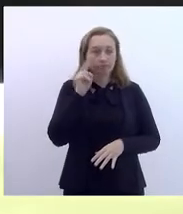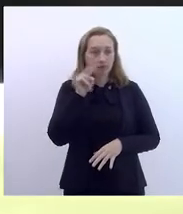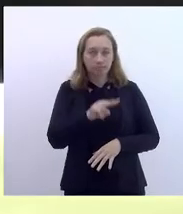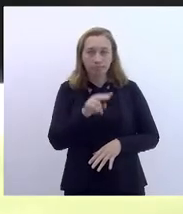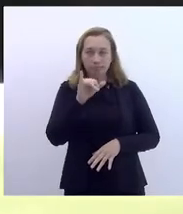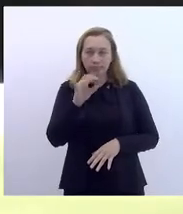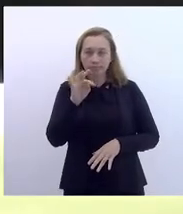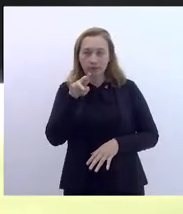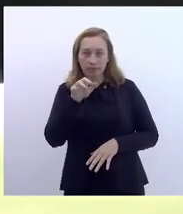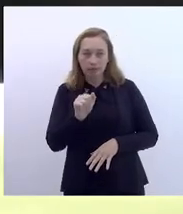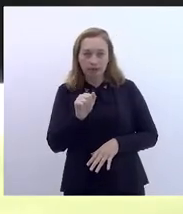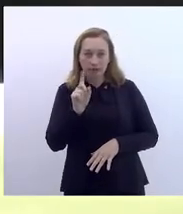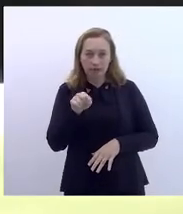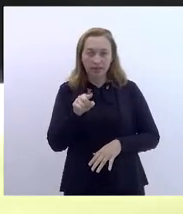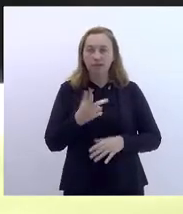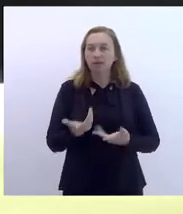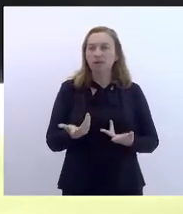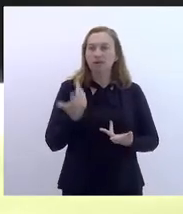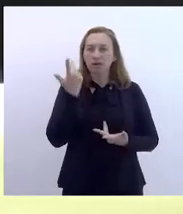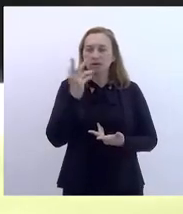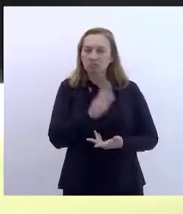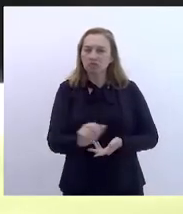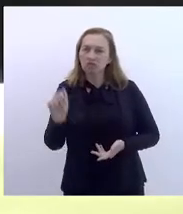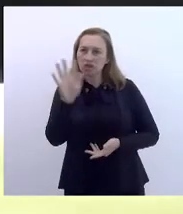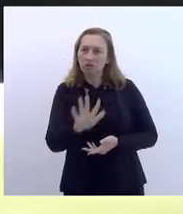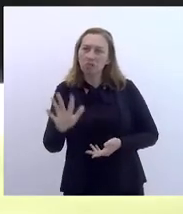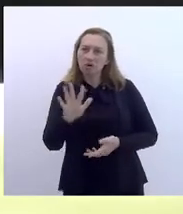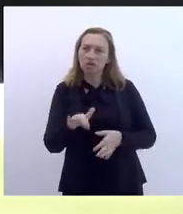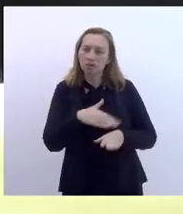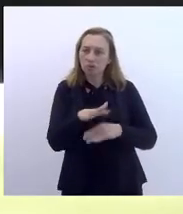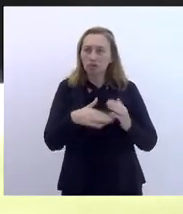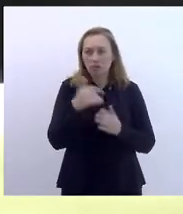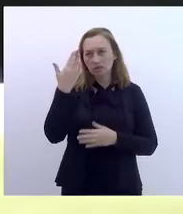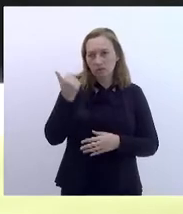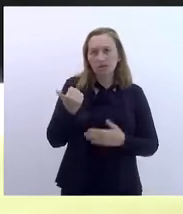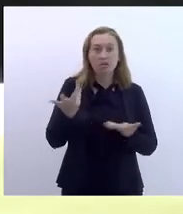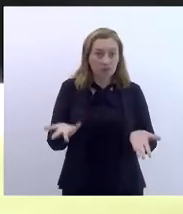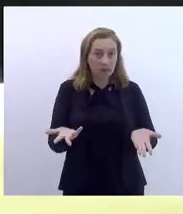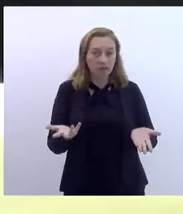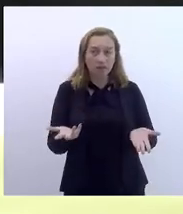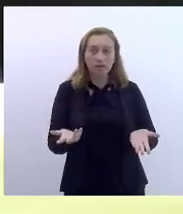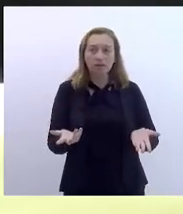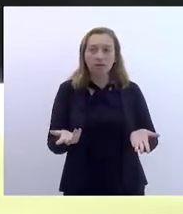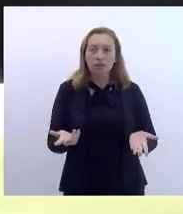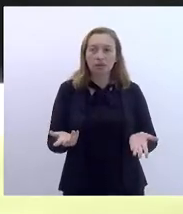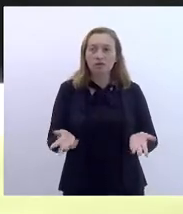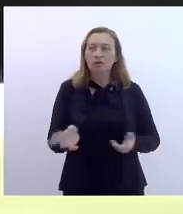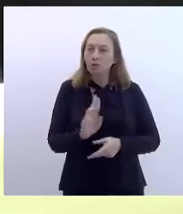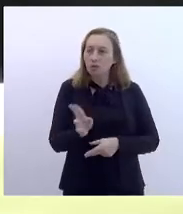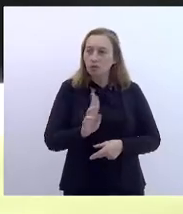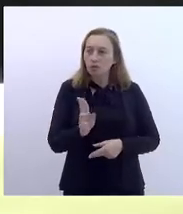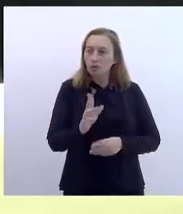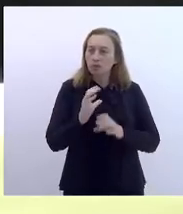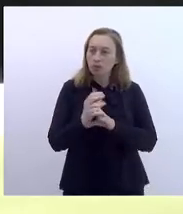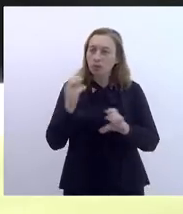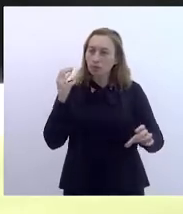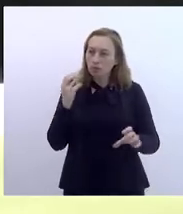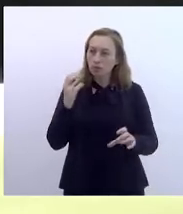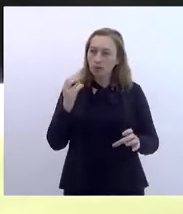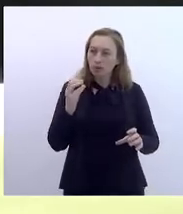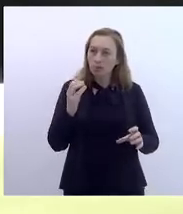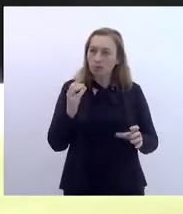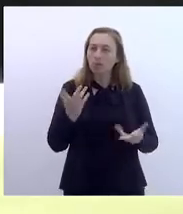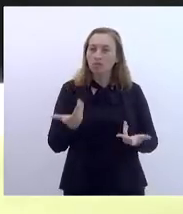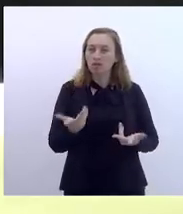Itamar aqui na Itamar geralmente todo mundo sabe né Tá marrom assistindo o nome do engenheiro inclusive a